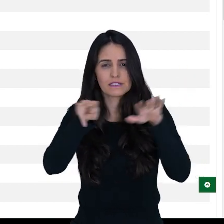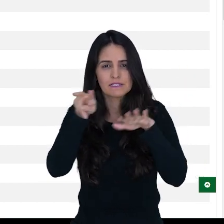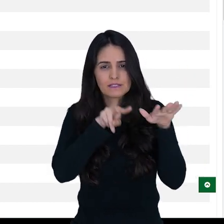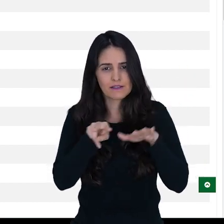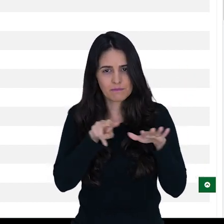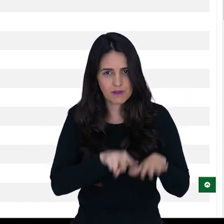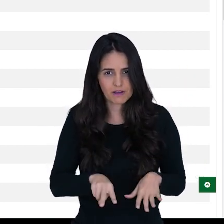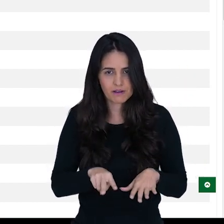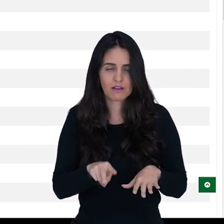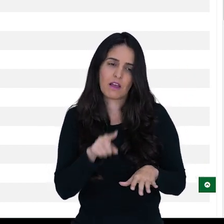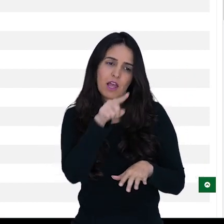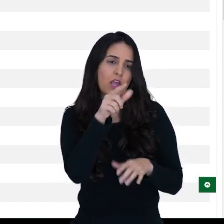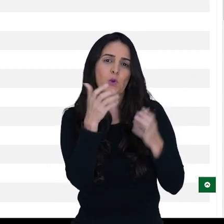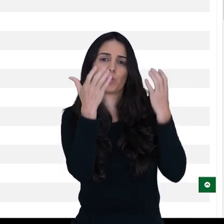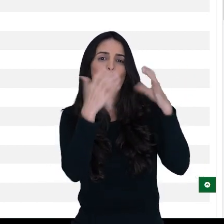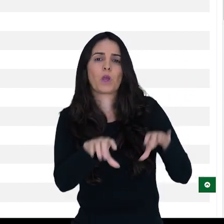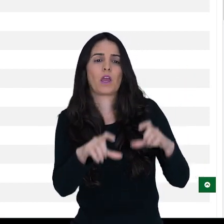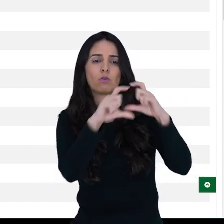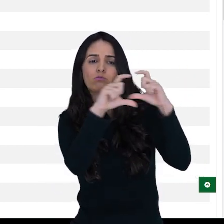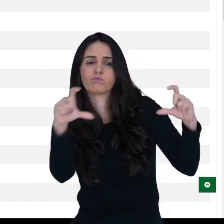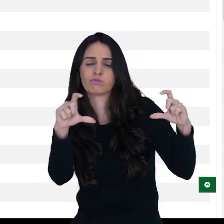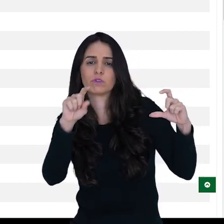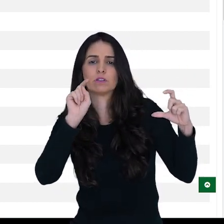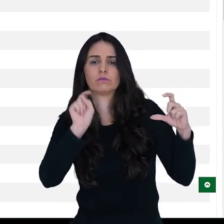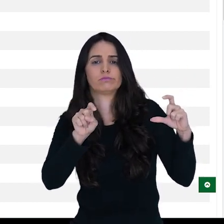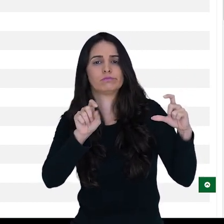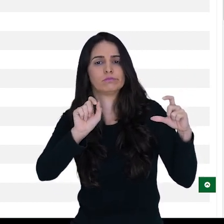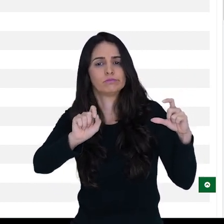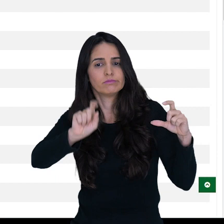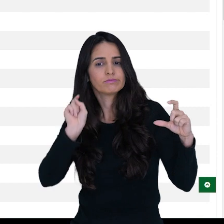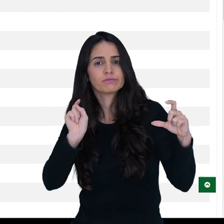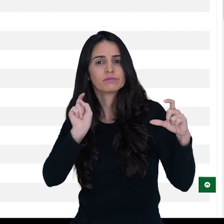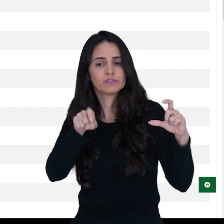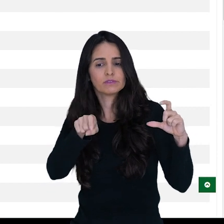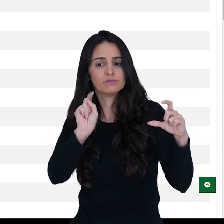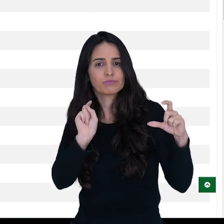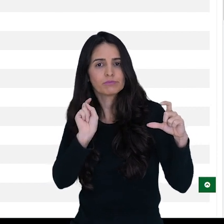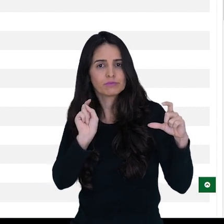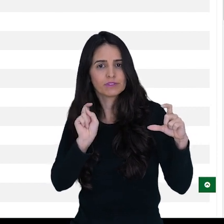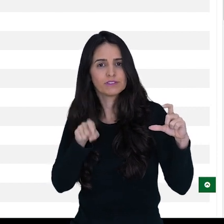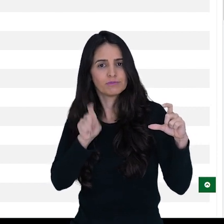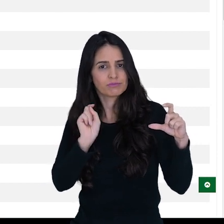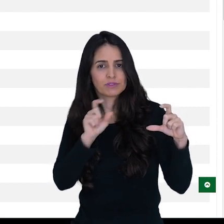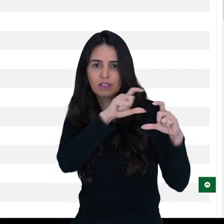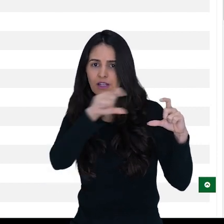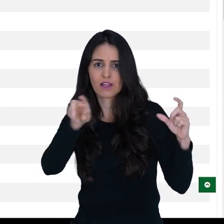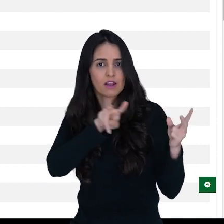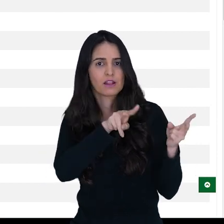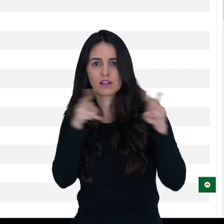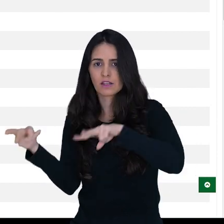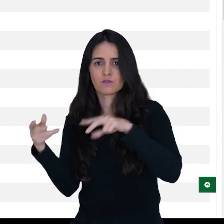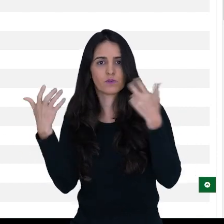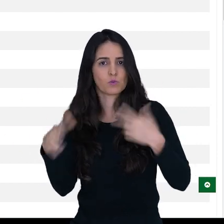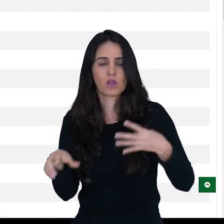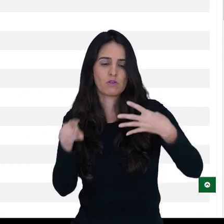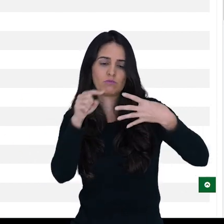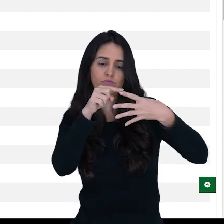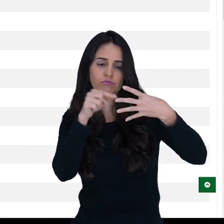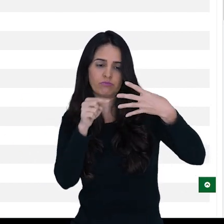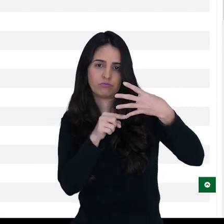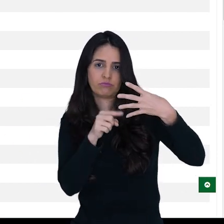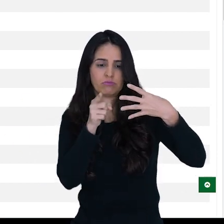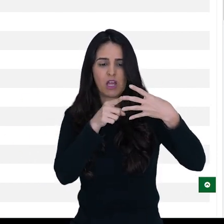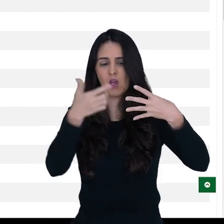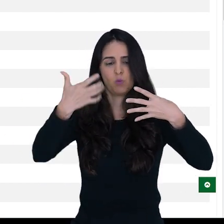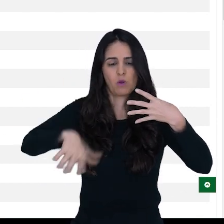desmarcar a semana ou uma determinada sessão você pode também desmarcar itens específicos por exemplo um